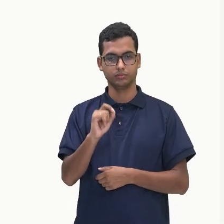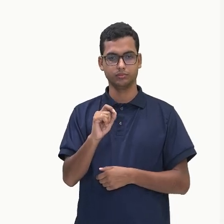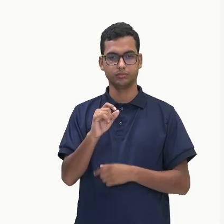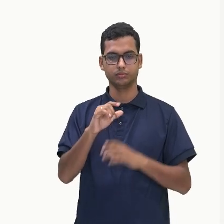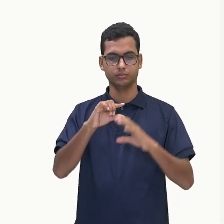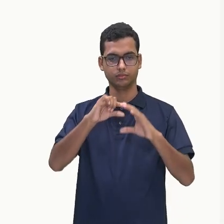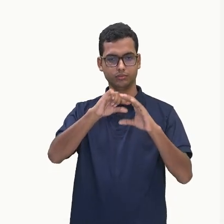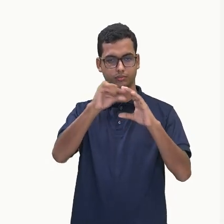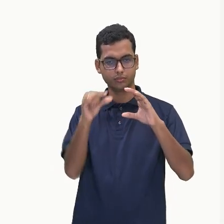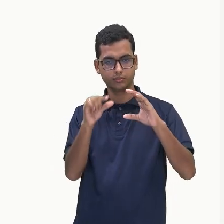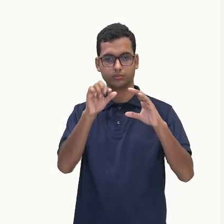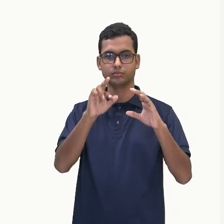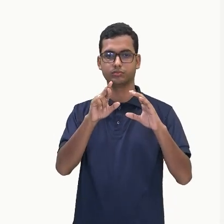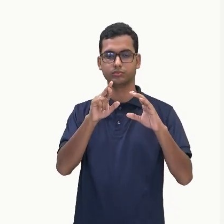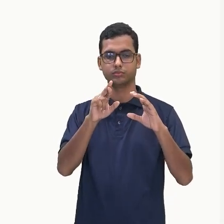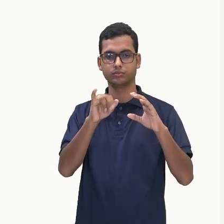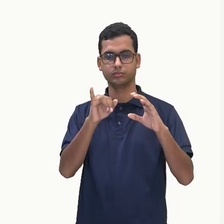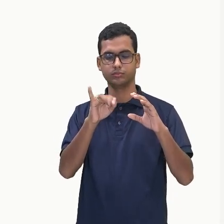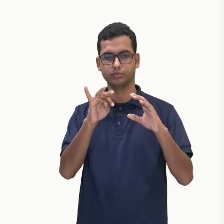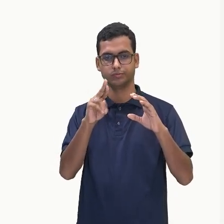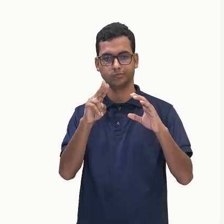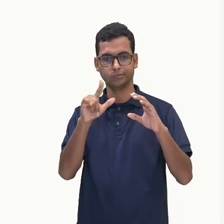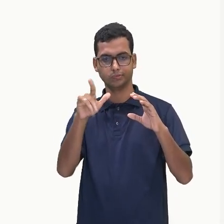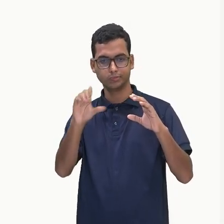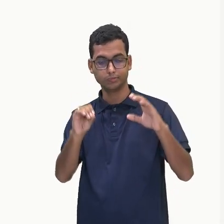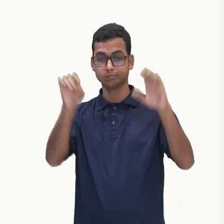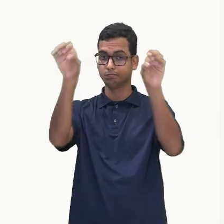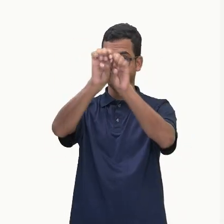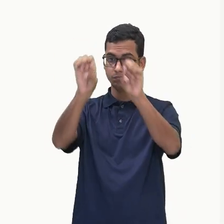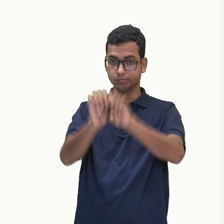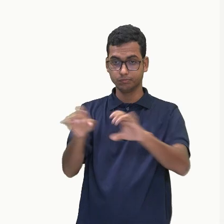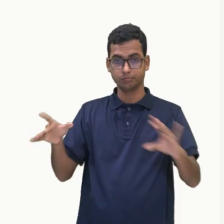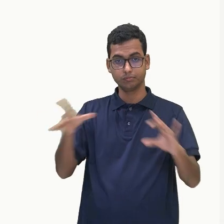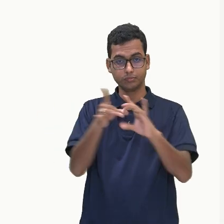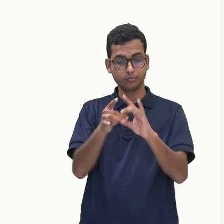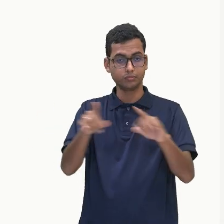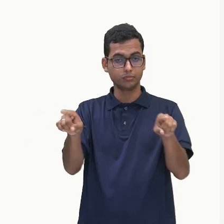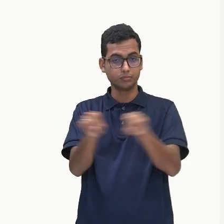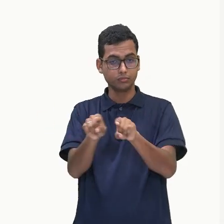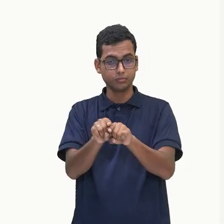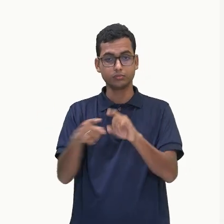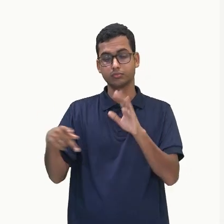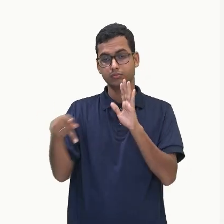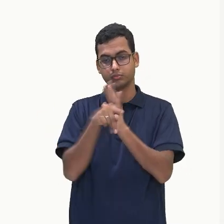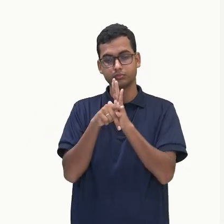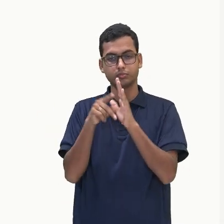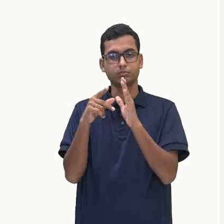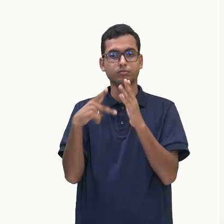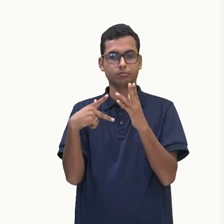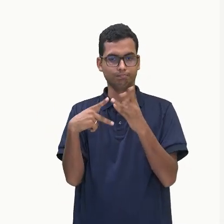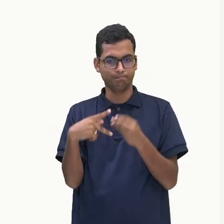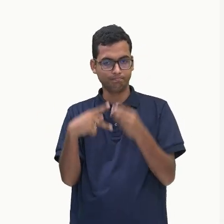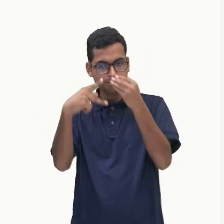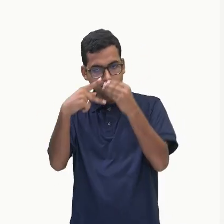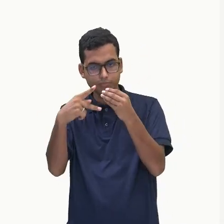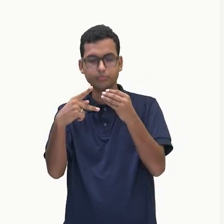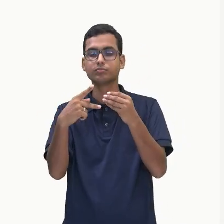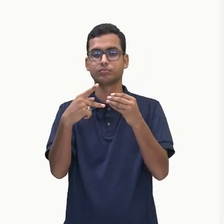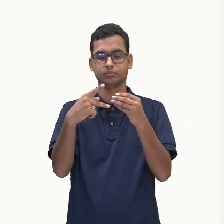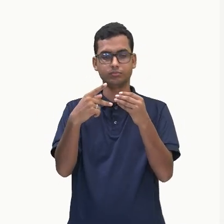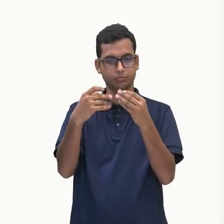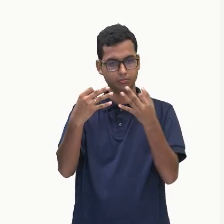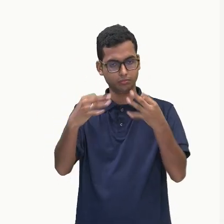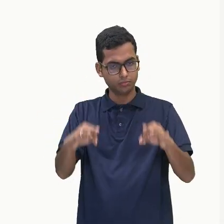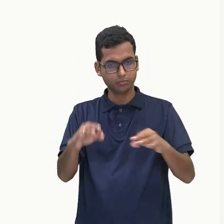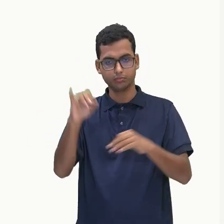o rugoso, que são estruturas que vão fazer parte, como eu falei para vocês, da síntese de proteínas, e isso não está à toa aqui na